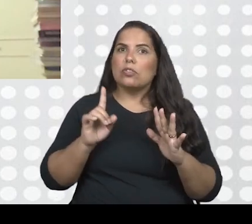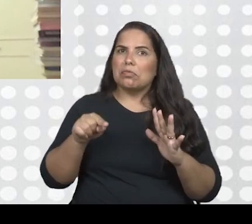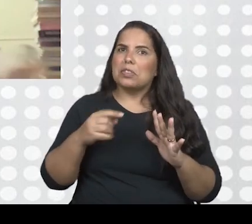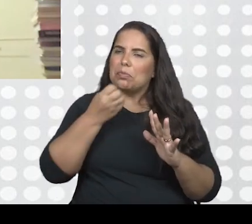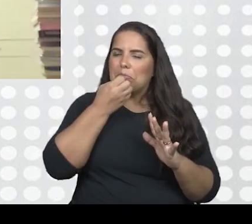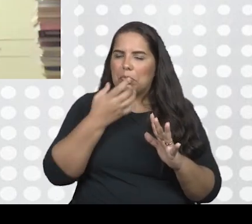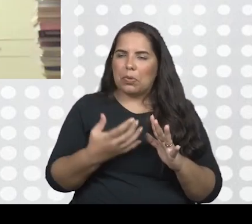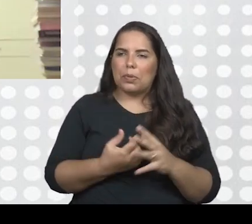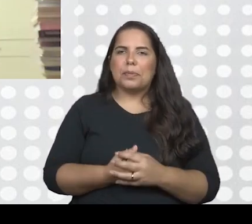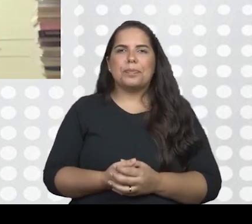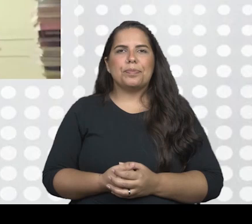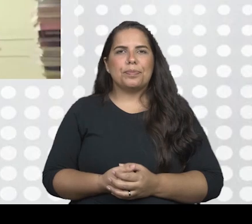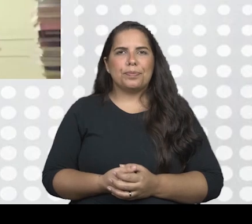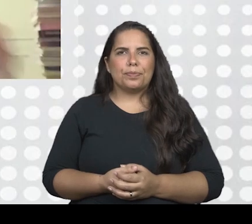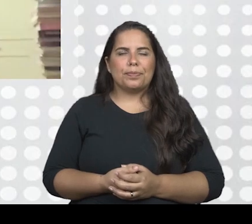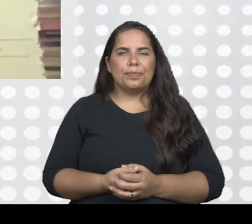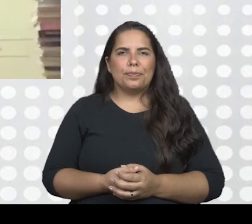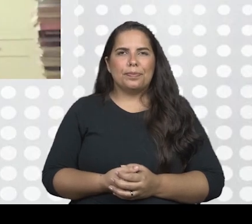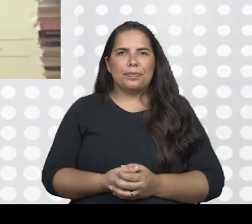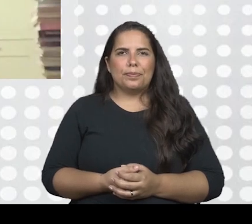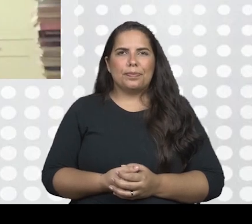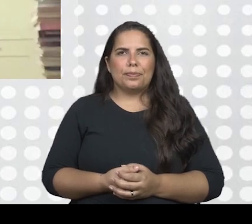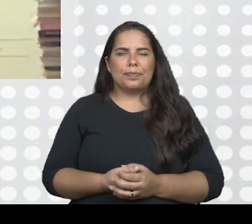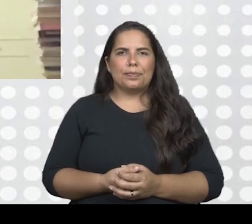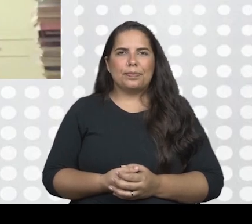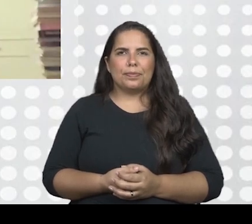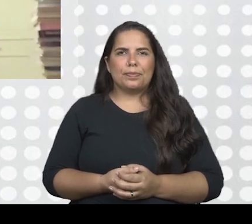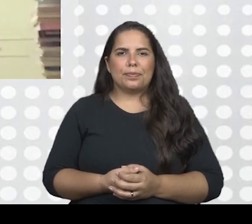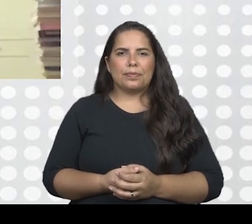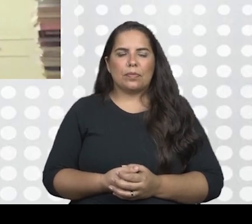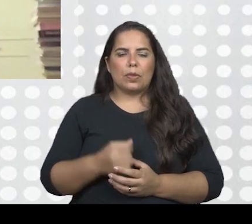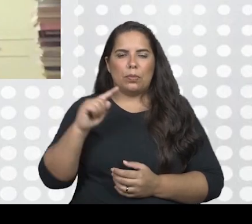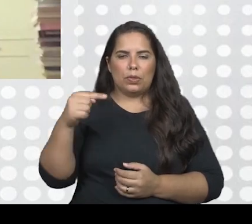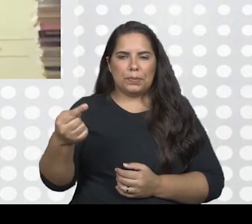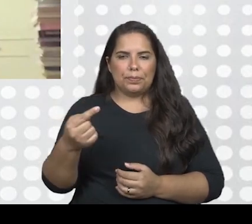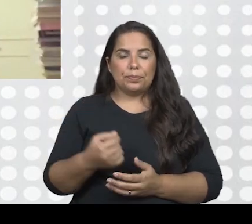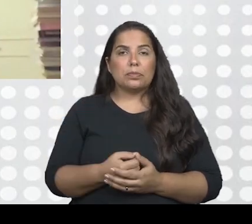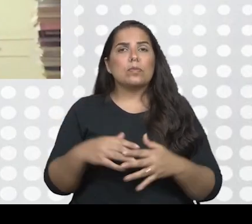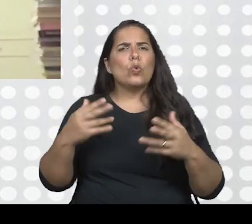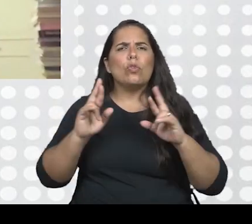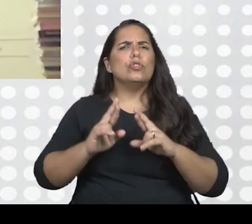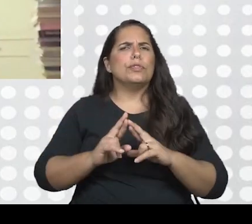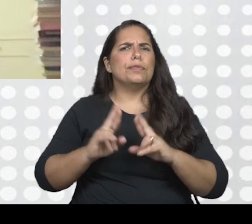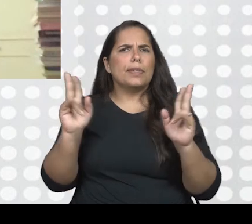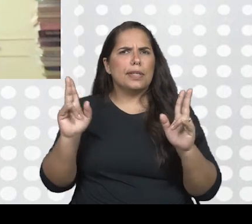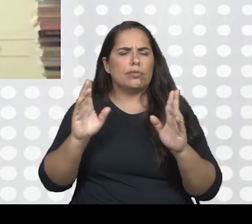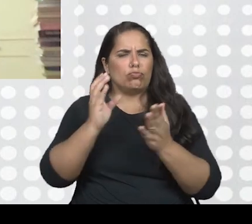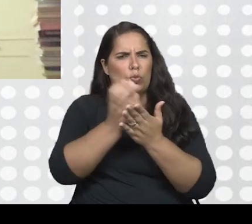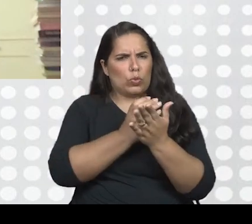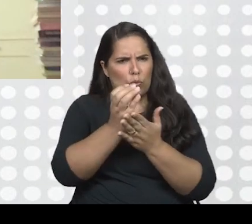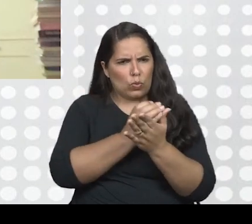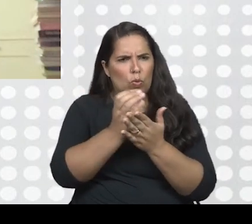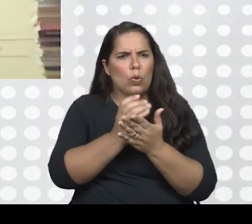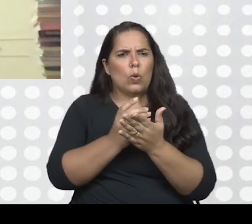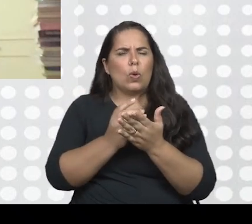muito proveitosa, é a seguinte, né? A próxima pergunta. Como a diferenciação curricular e